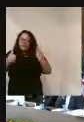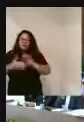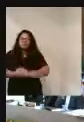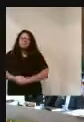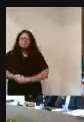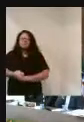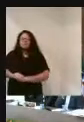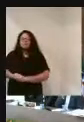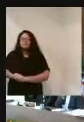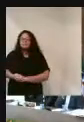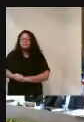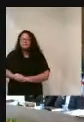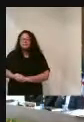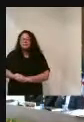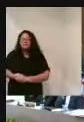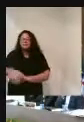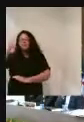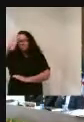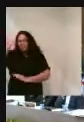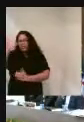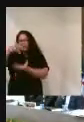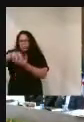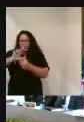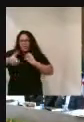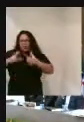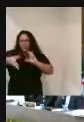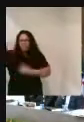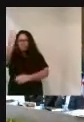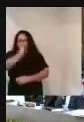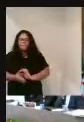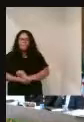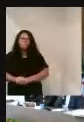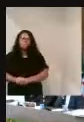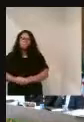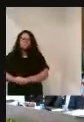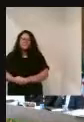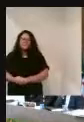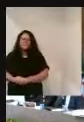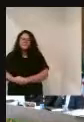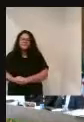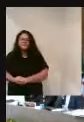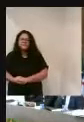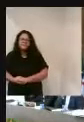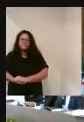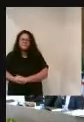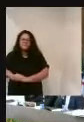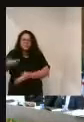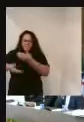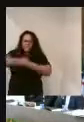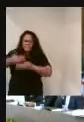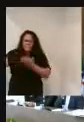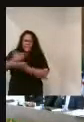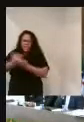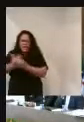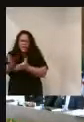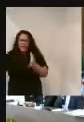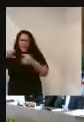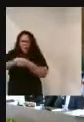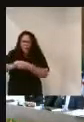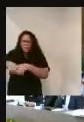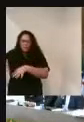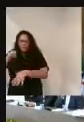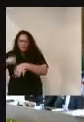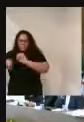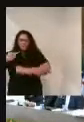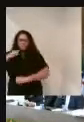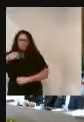que é o Complexo Integrado de Reciclagem, onde congrega 11 cooperativas de catadores. A Centicop é uma cooperativa de segundo grau, já há 15 anos existente, e